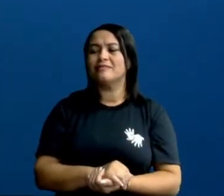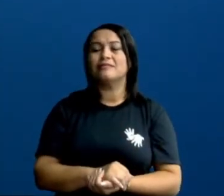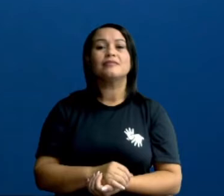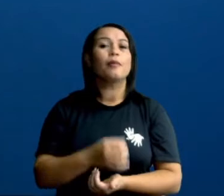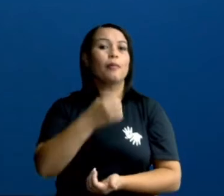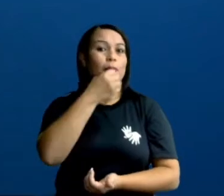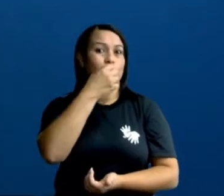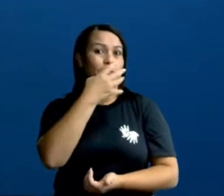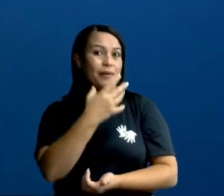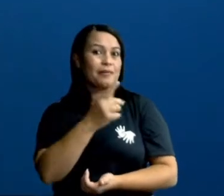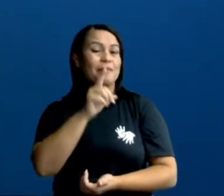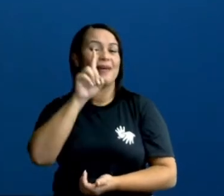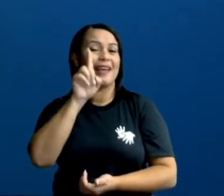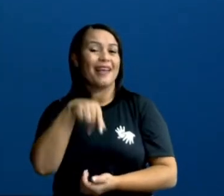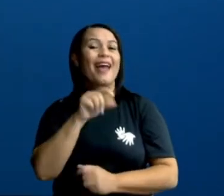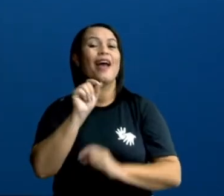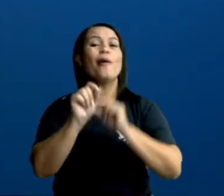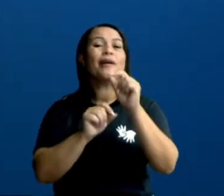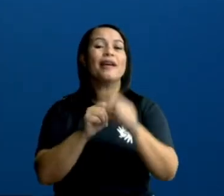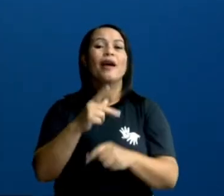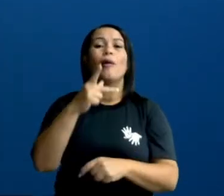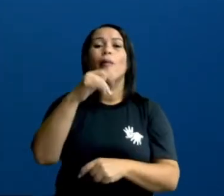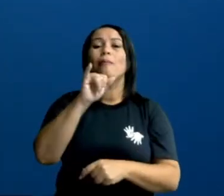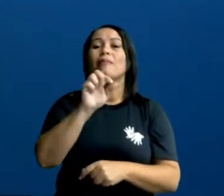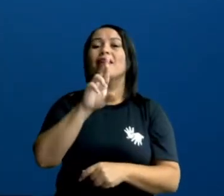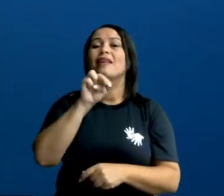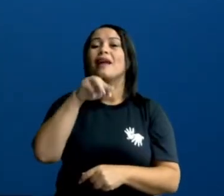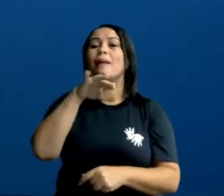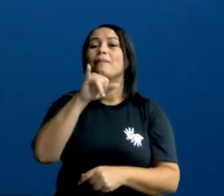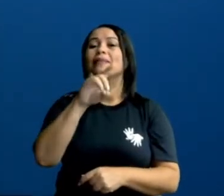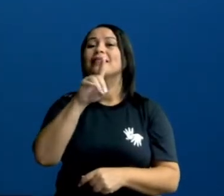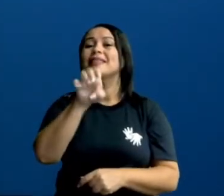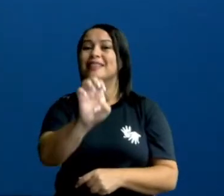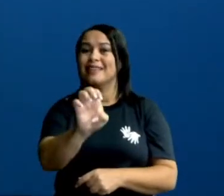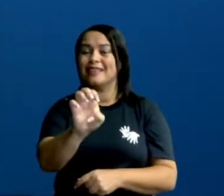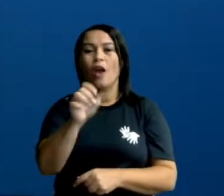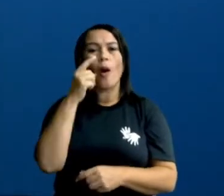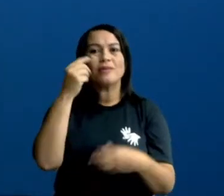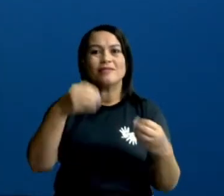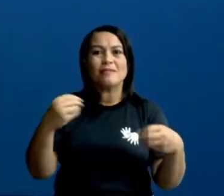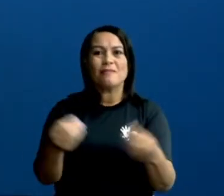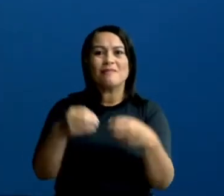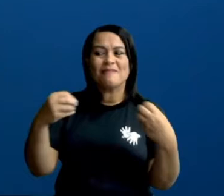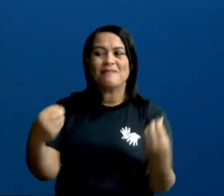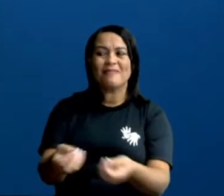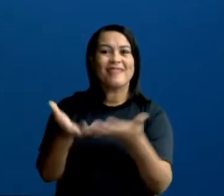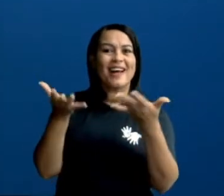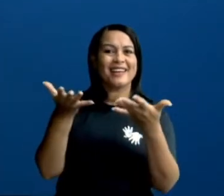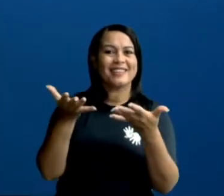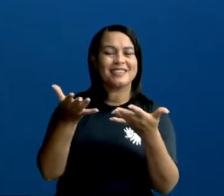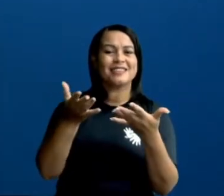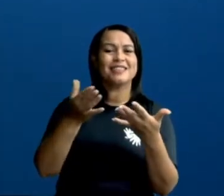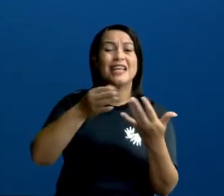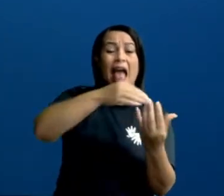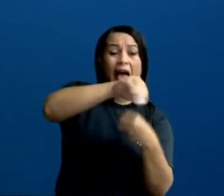Muito bem, é uma pirâmide. Olha o passe de mágica. E o nome